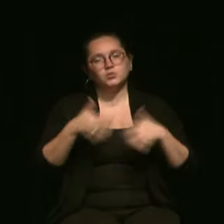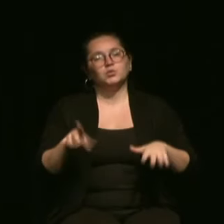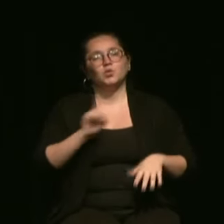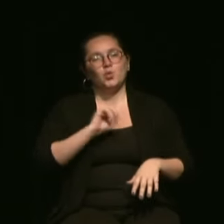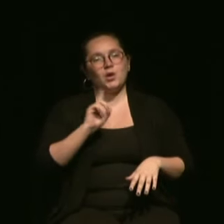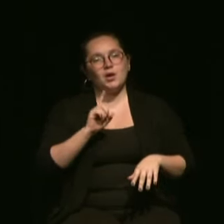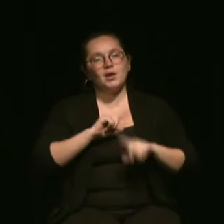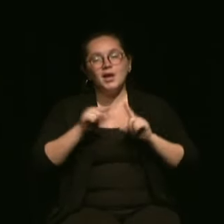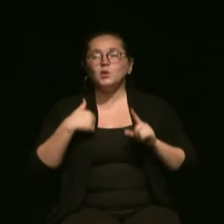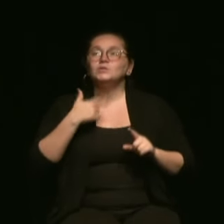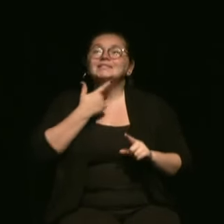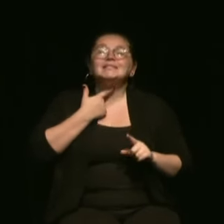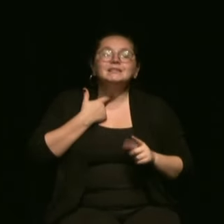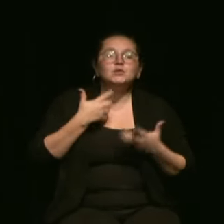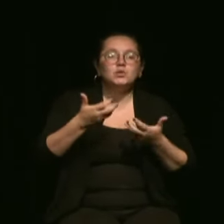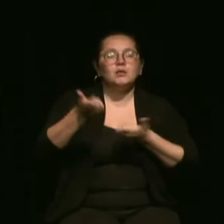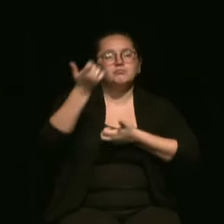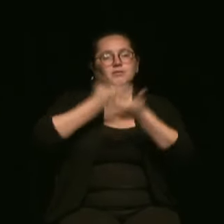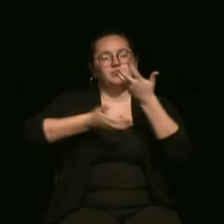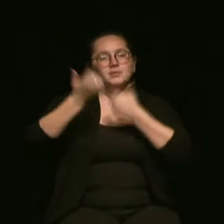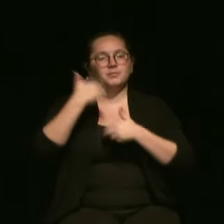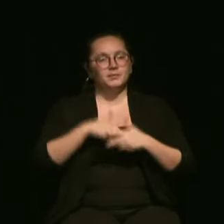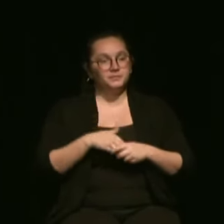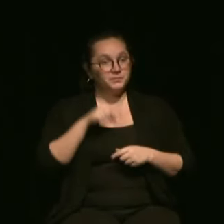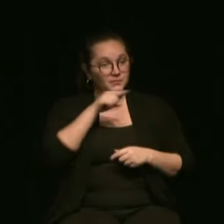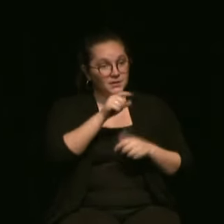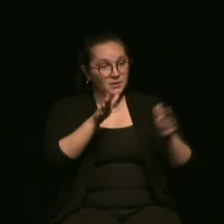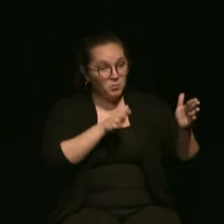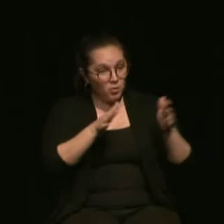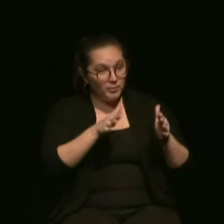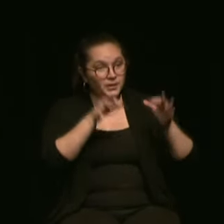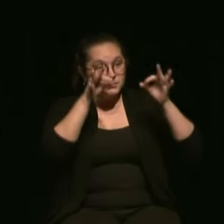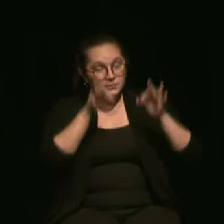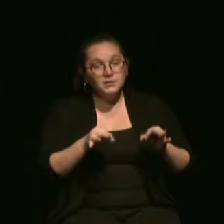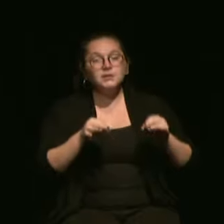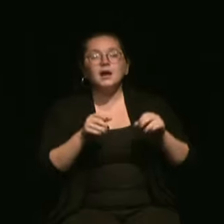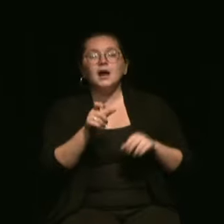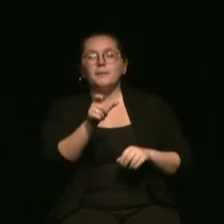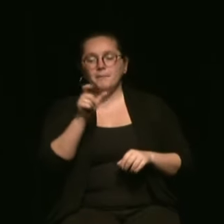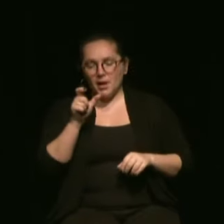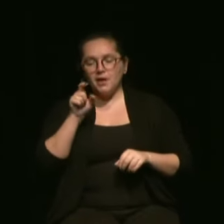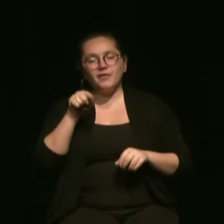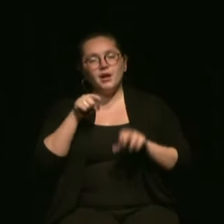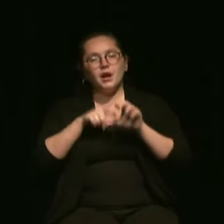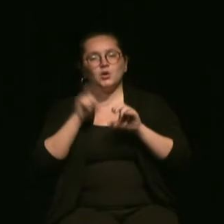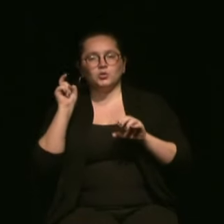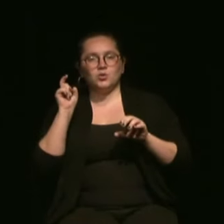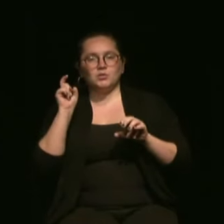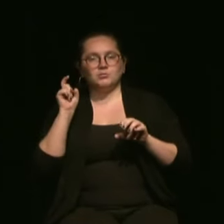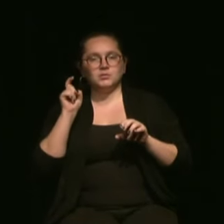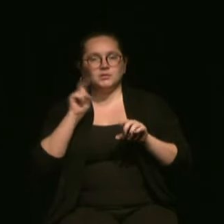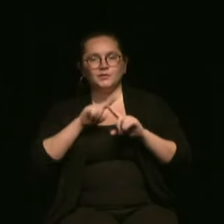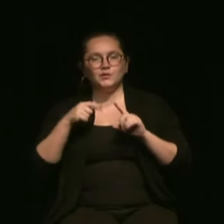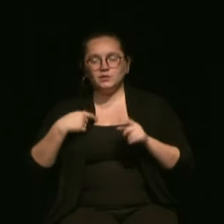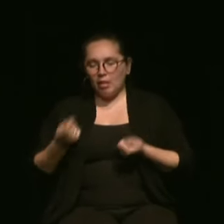que deseja ouvir. Então, nesse momento, a palavra de fato é autônoma, a pessoa não se sente cerceada.